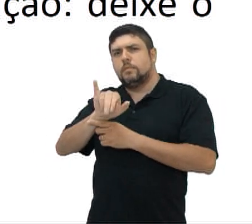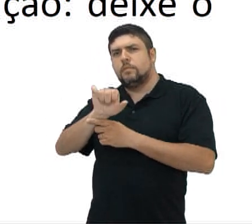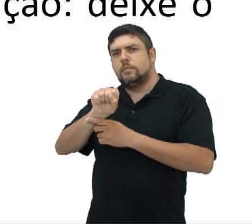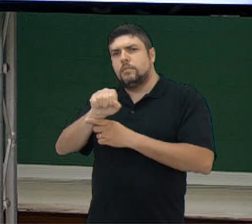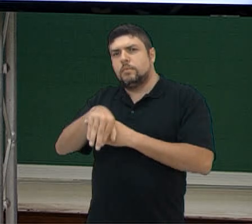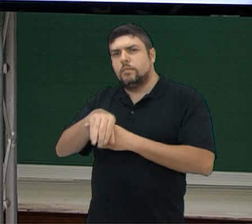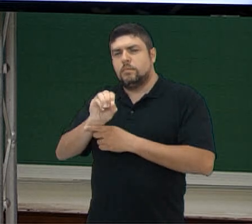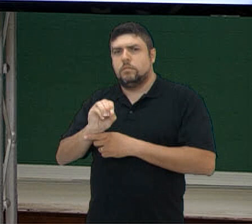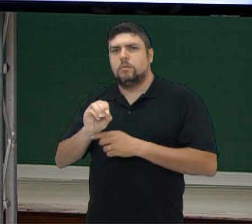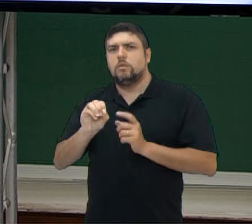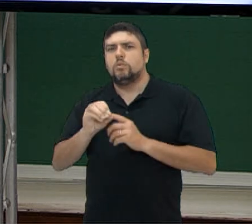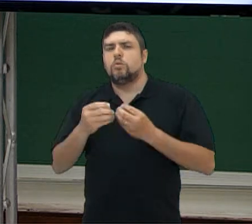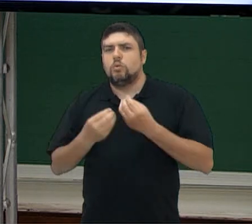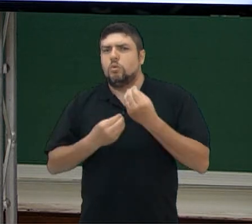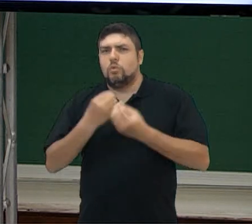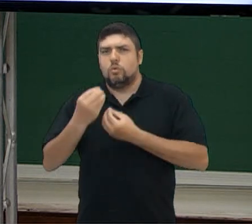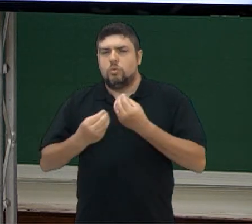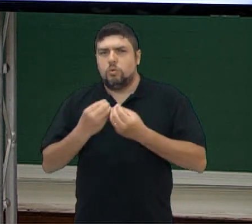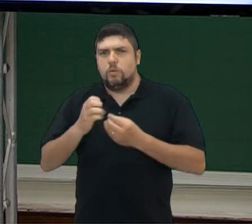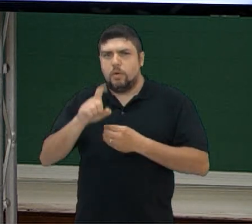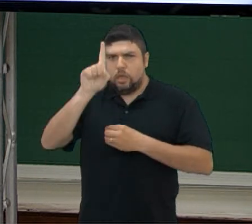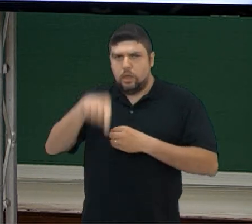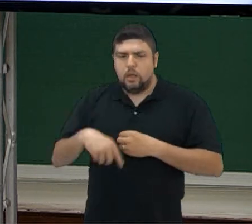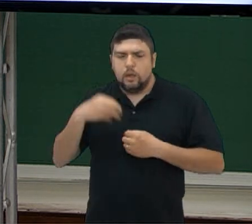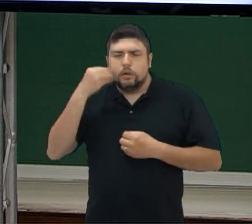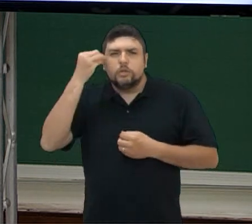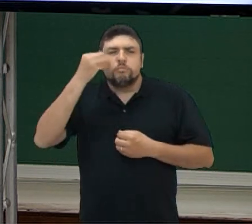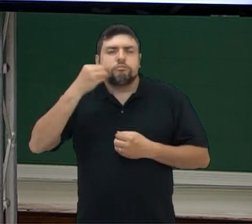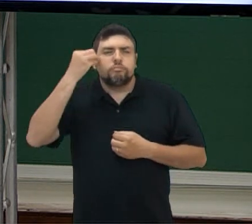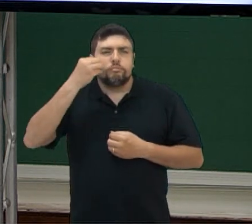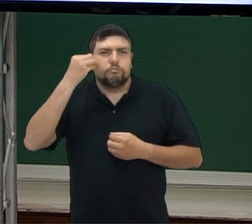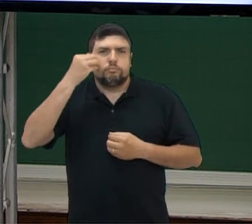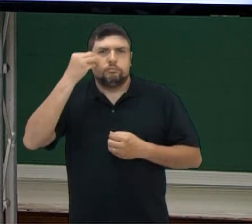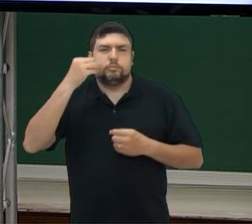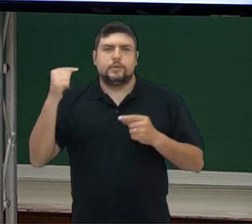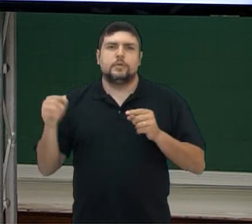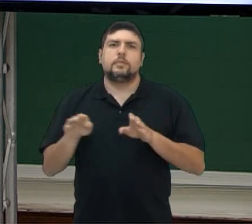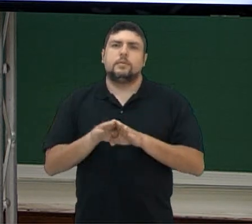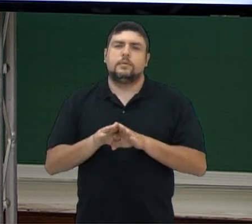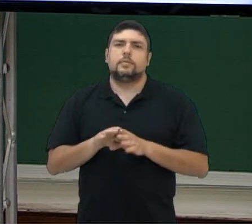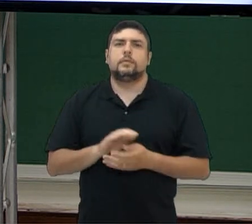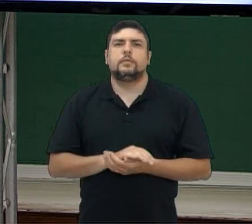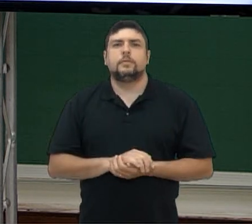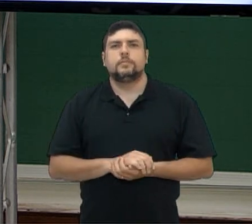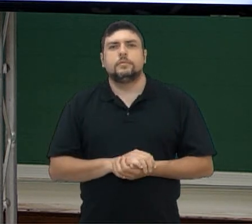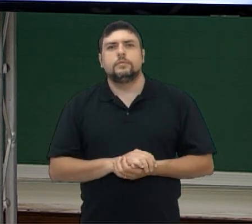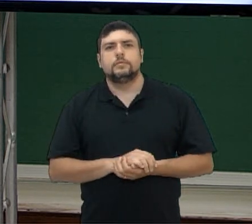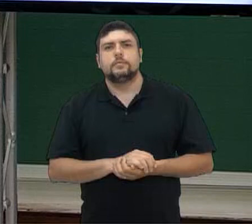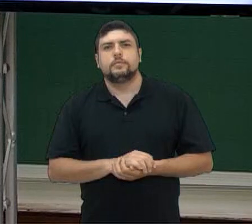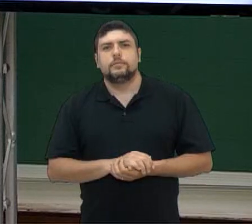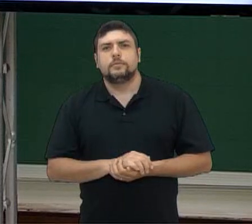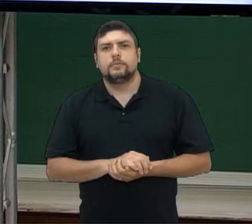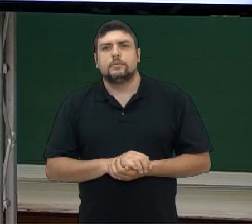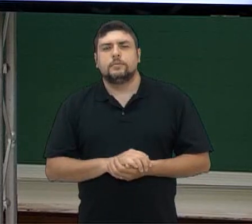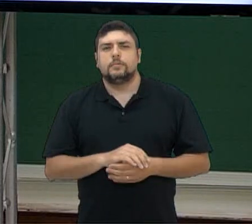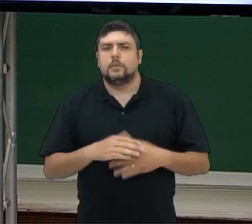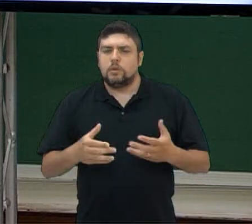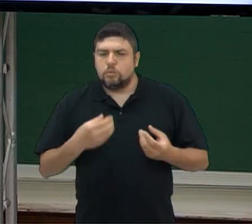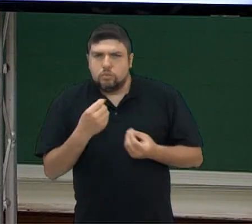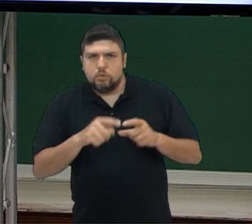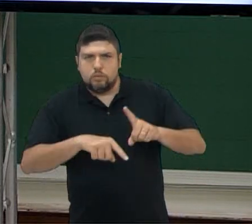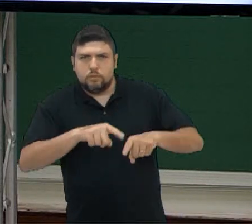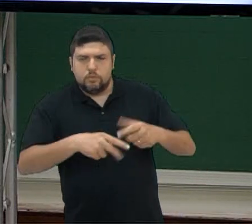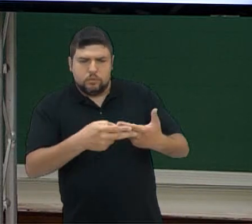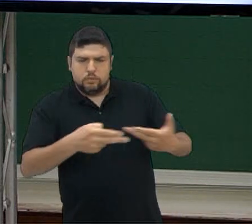nos textinhos, né? O empirismo tem a ver com a experimentação também. Então, é parecido. Então, uma forma de autonegação, deixa o objeto falar